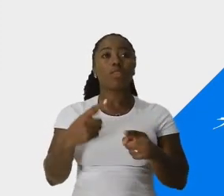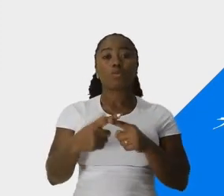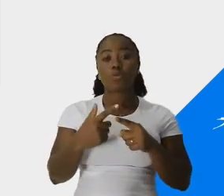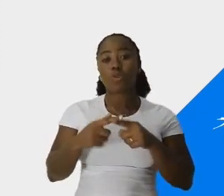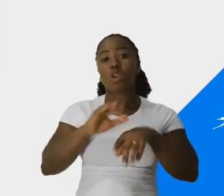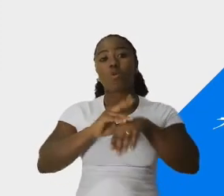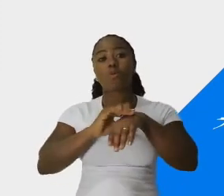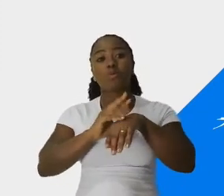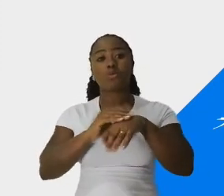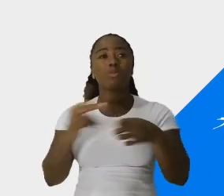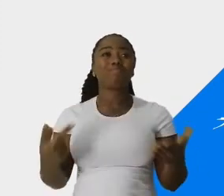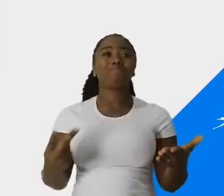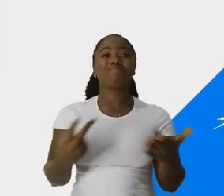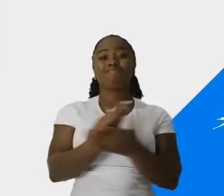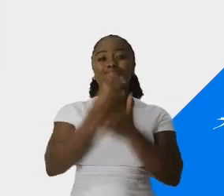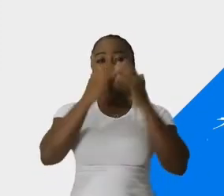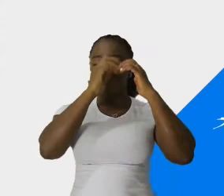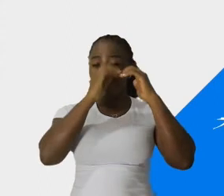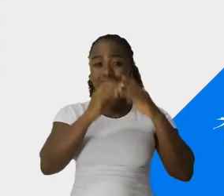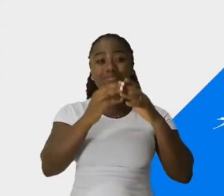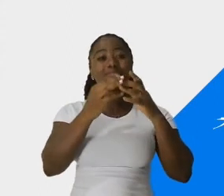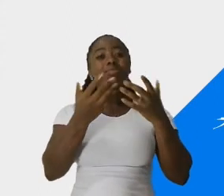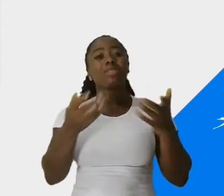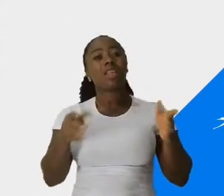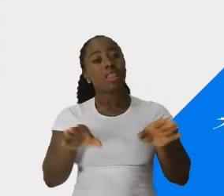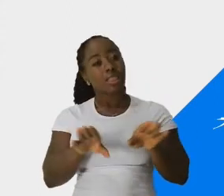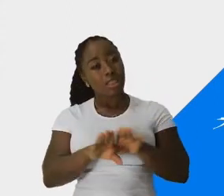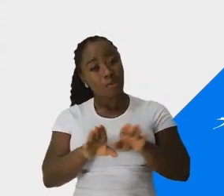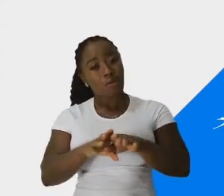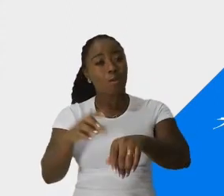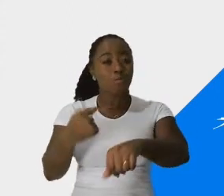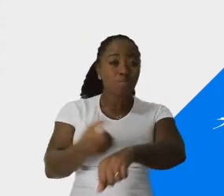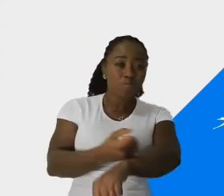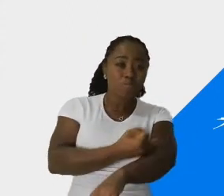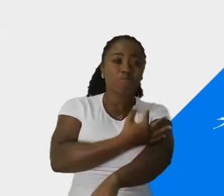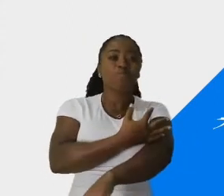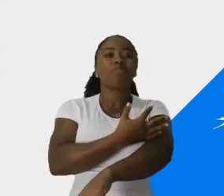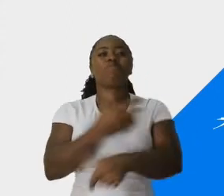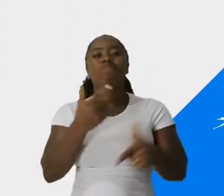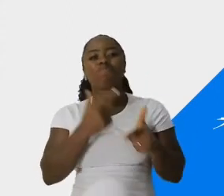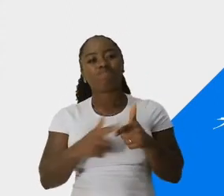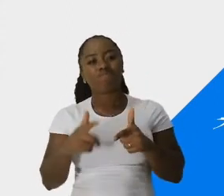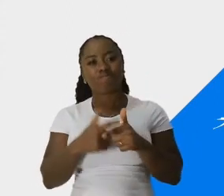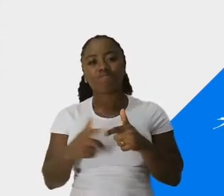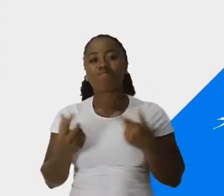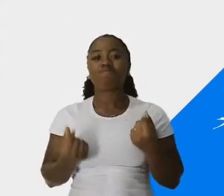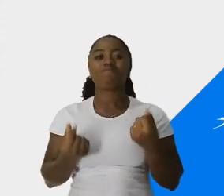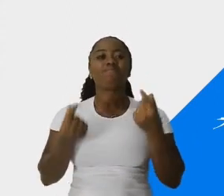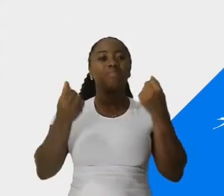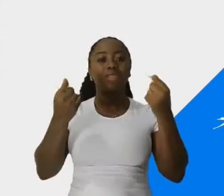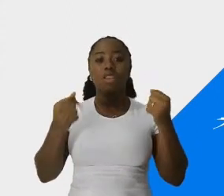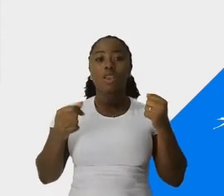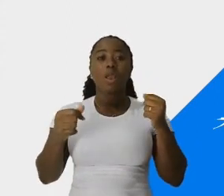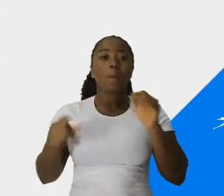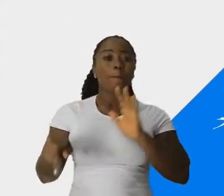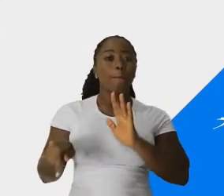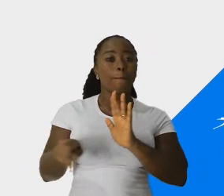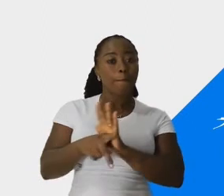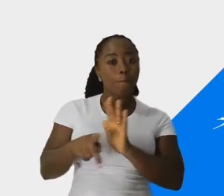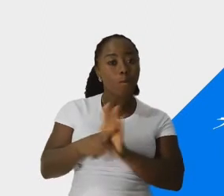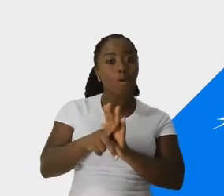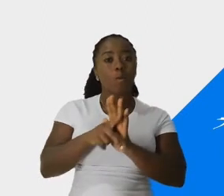emocionalmente, economicamente, não só o paciente, como a sua família. Então, a família